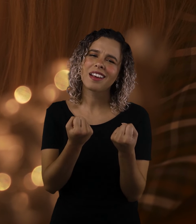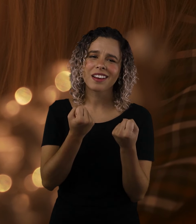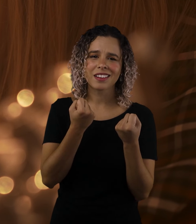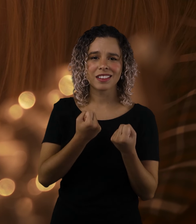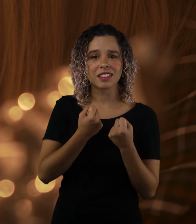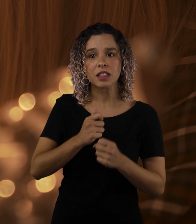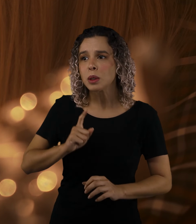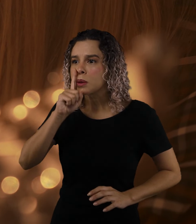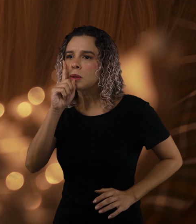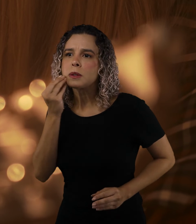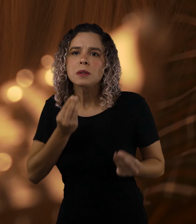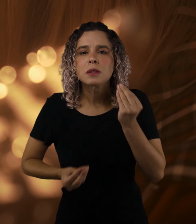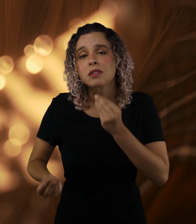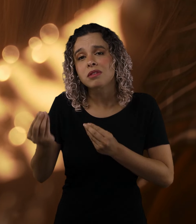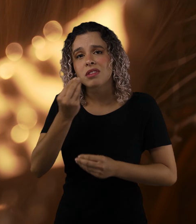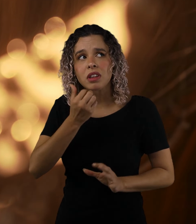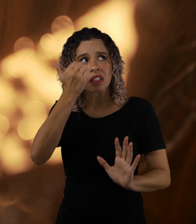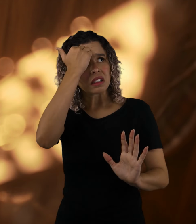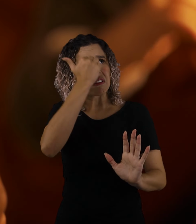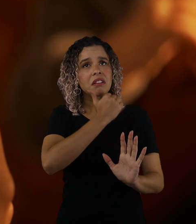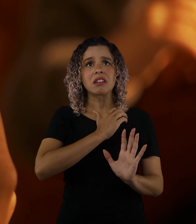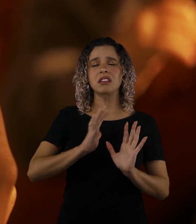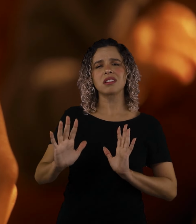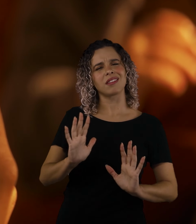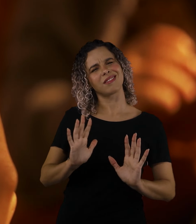It's no better to be safe than sorry.